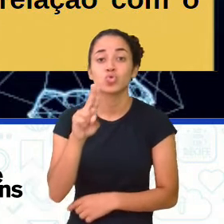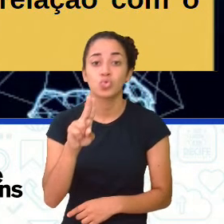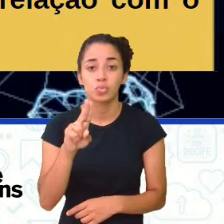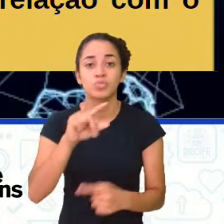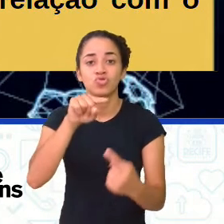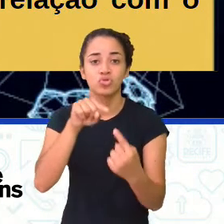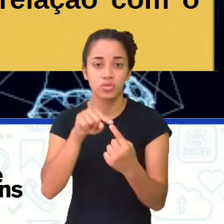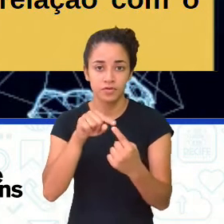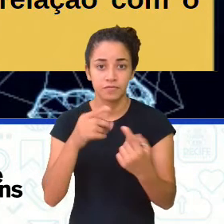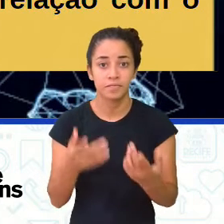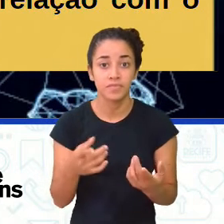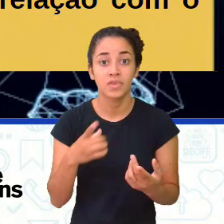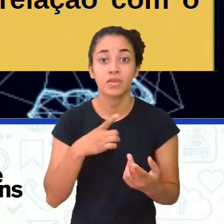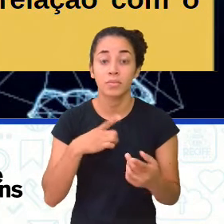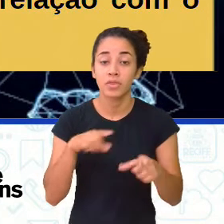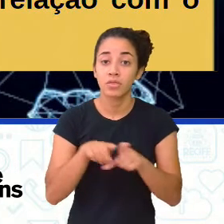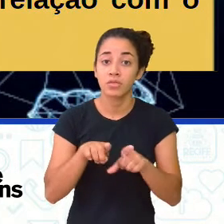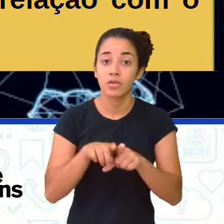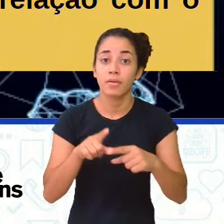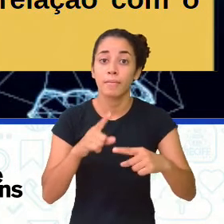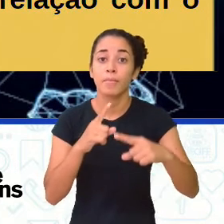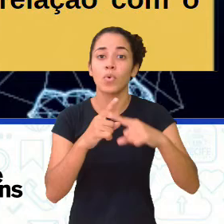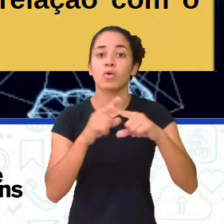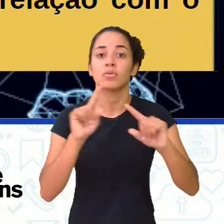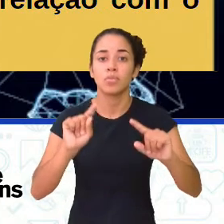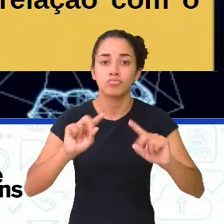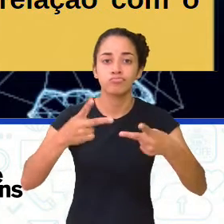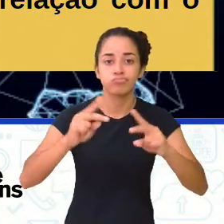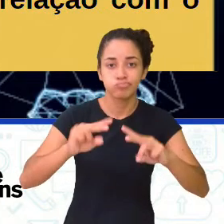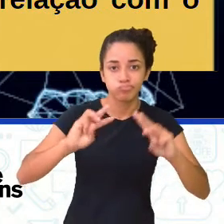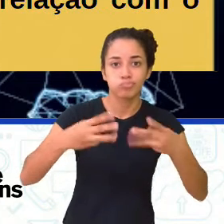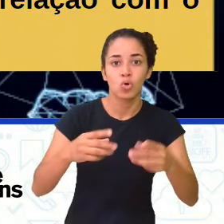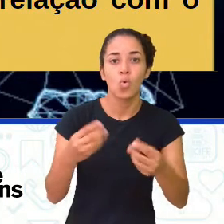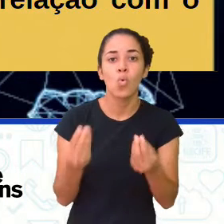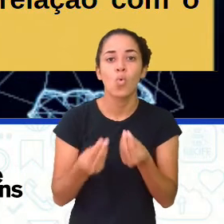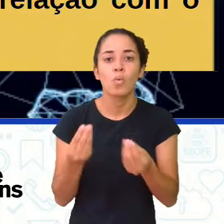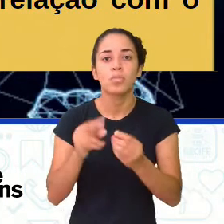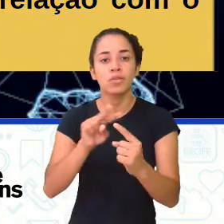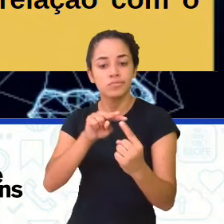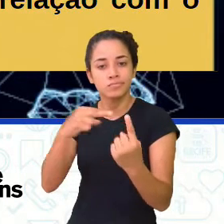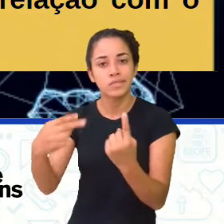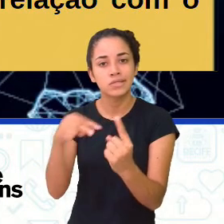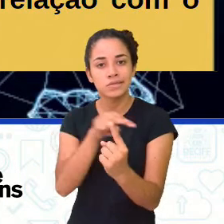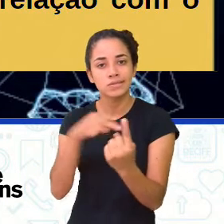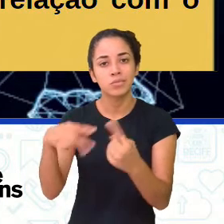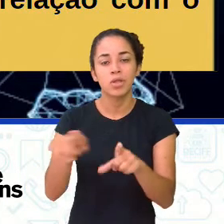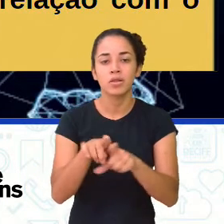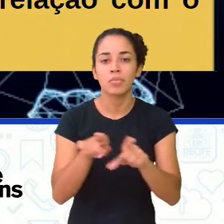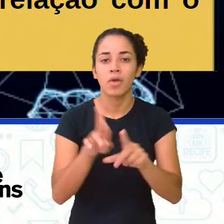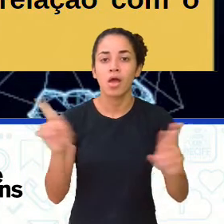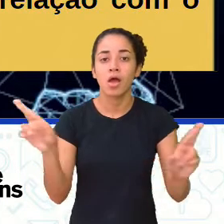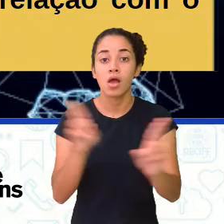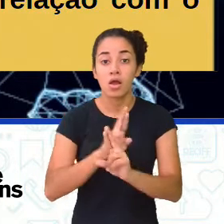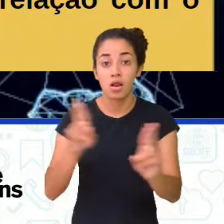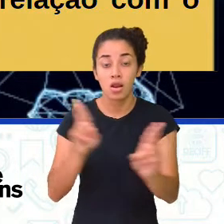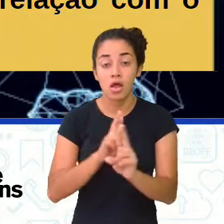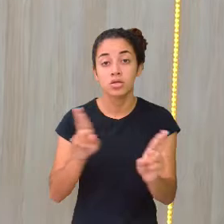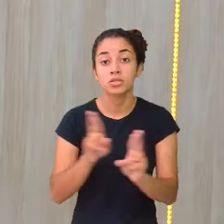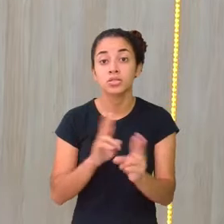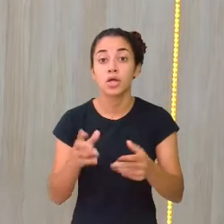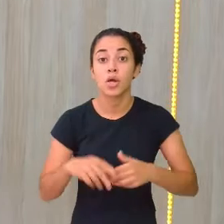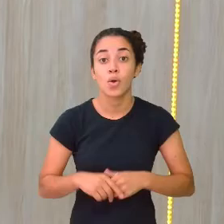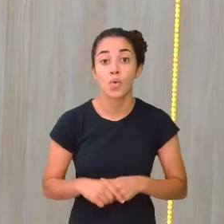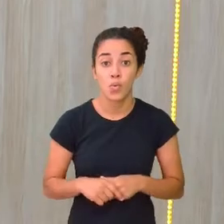se multiplicam os equívocos de nossa percepção e de nossa relação com